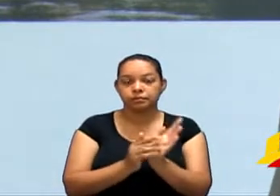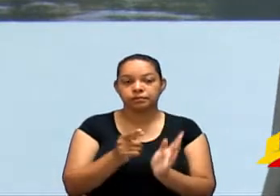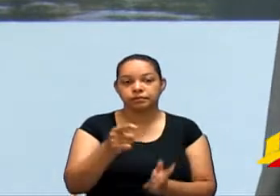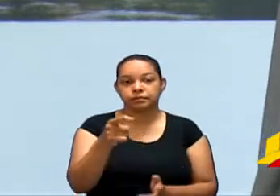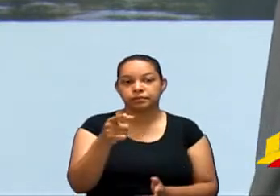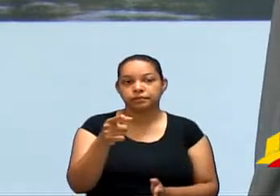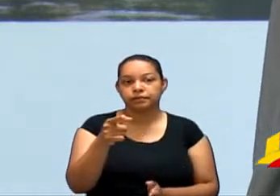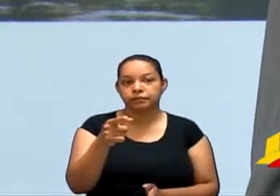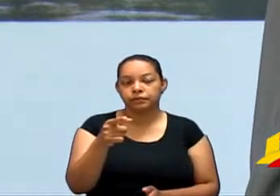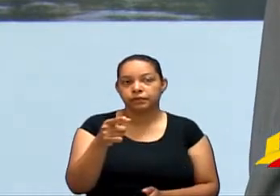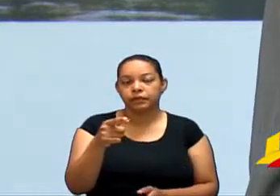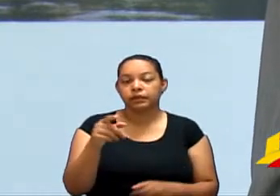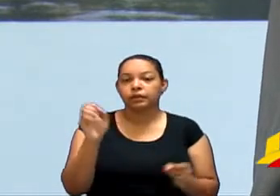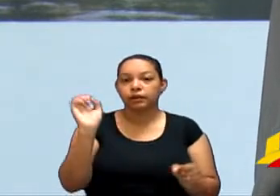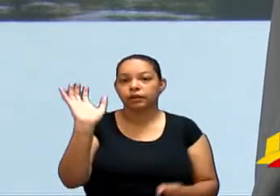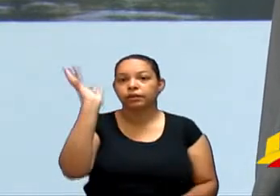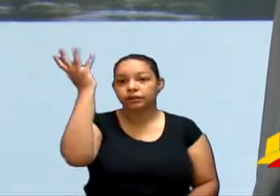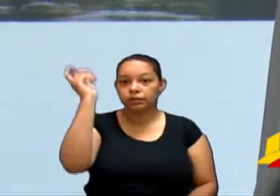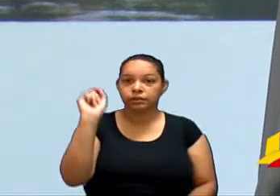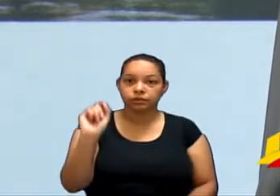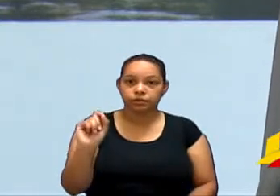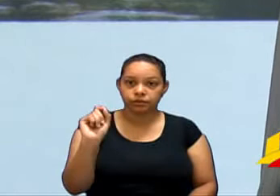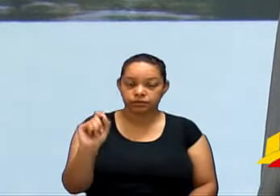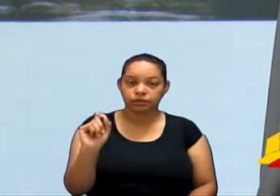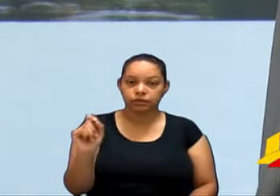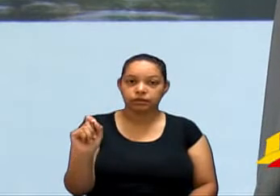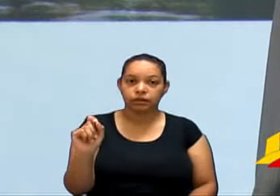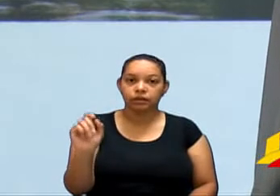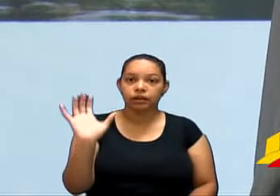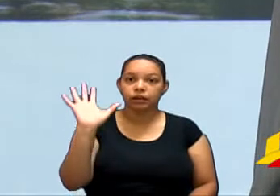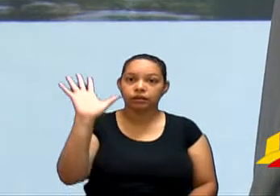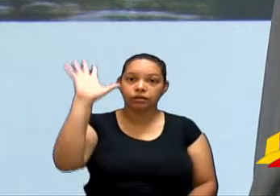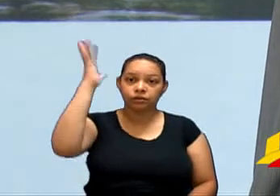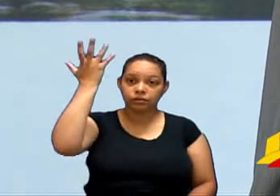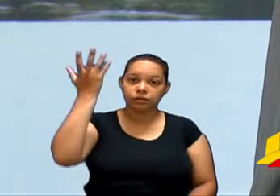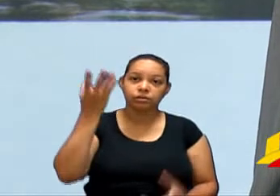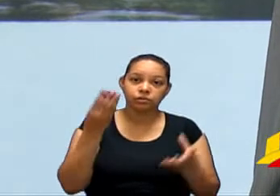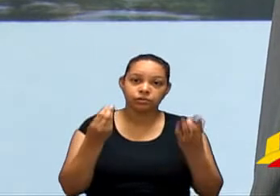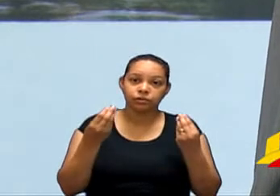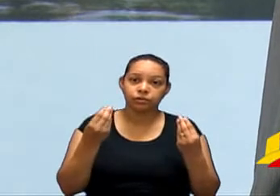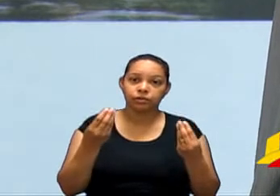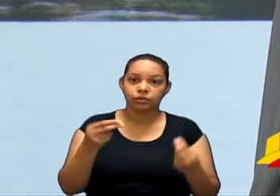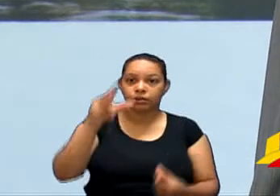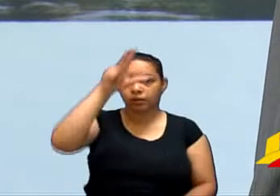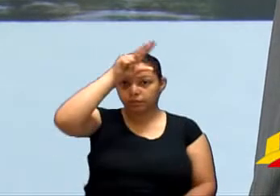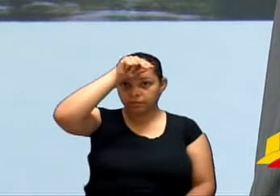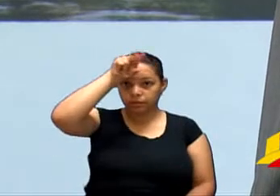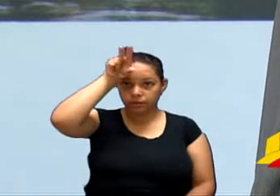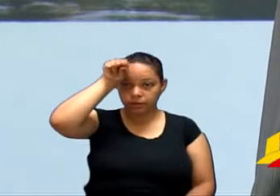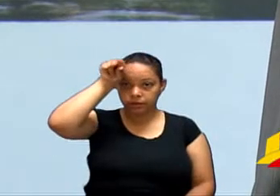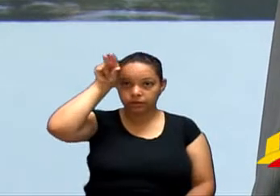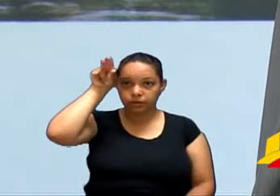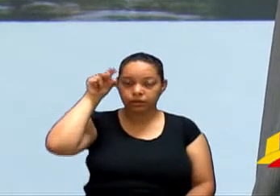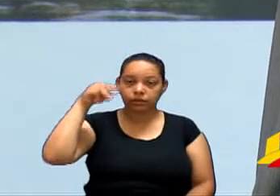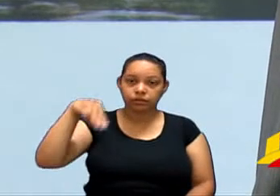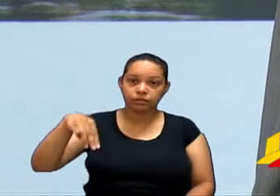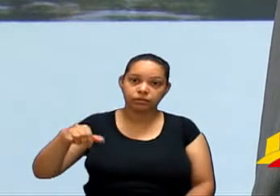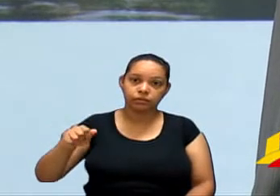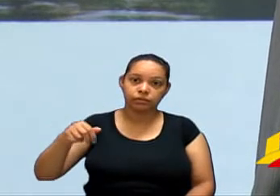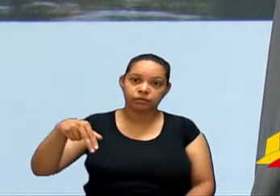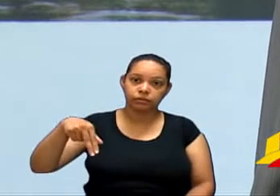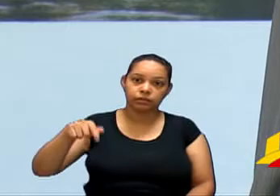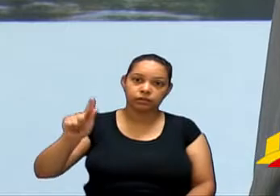o que acontece nesse prédio o que aconteceu muito quando o prefeito manga assumiu muitos prédios